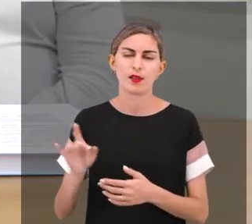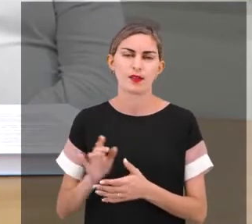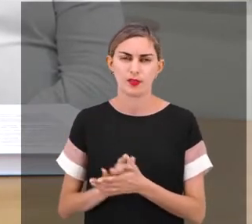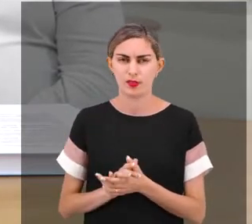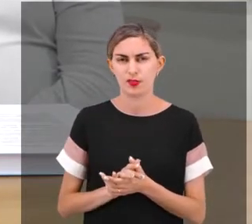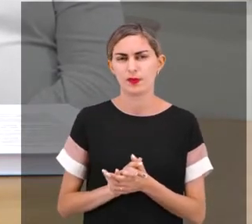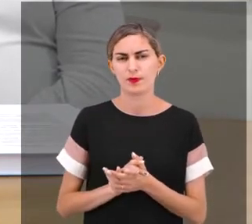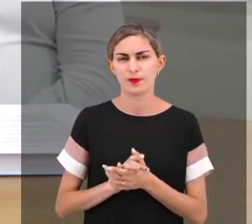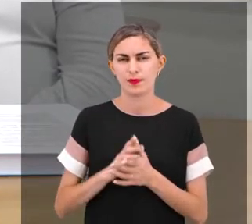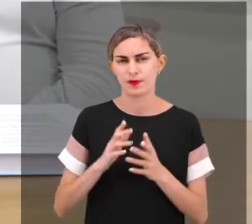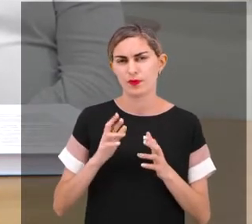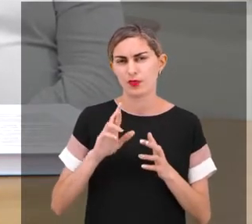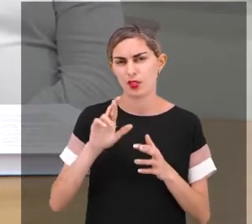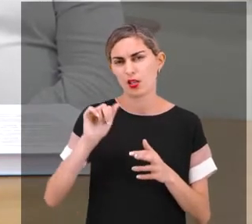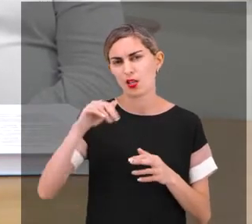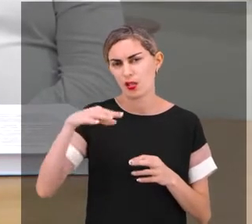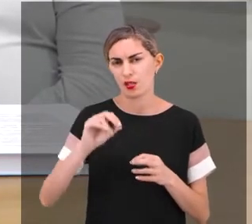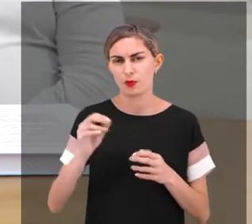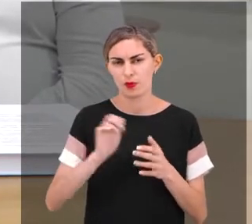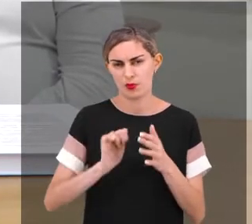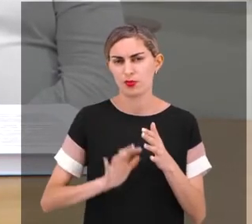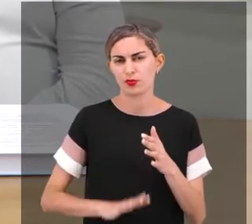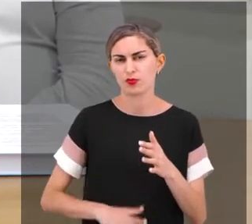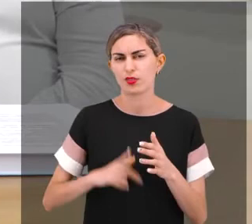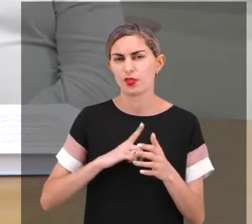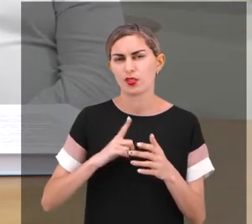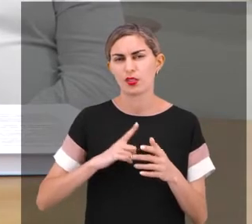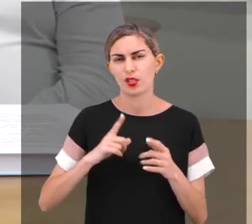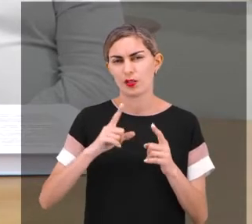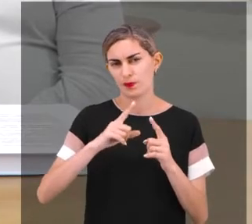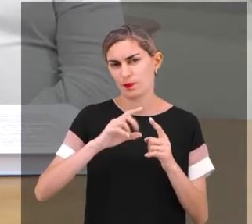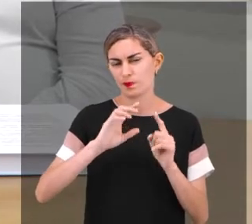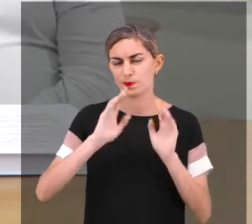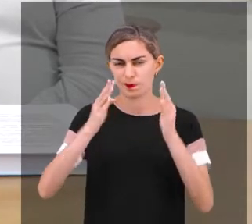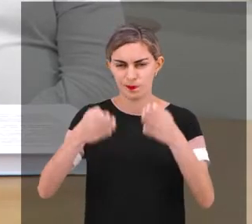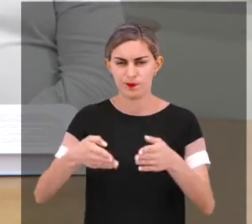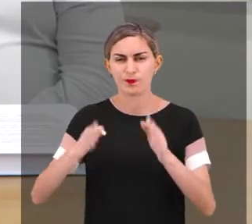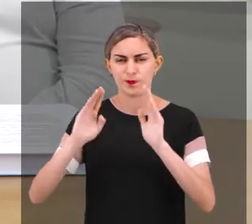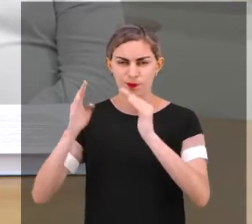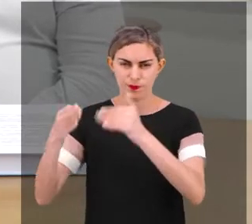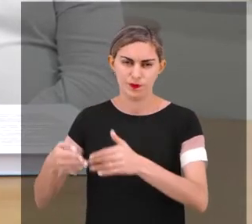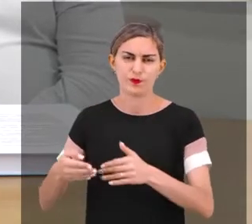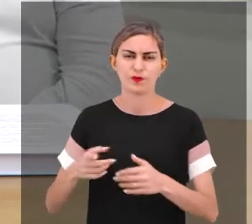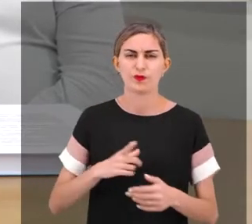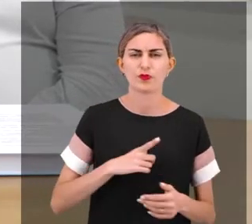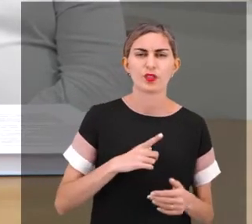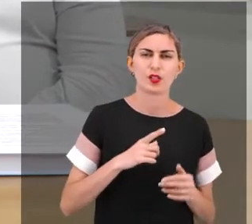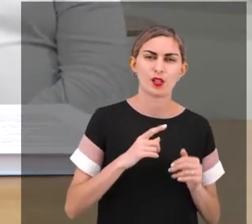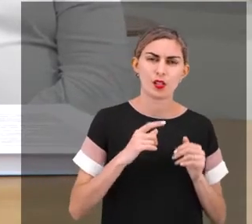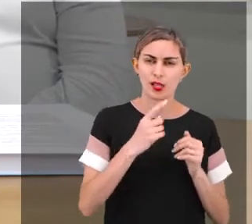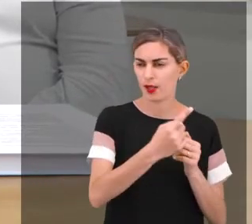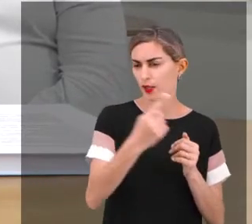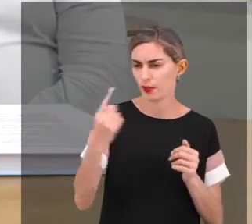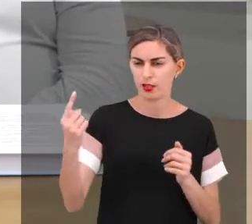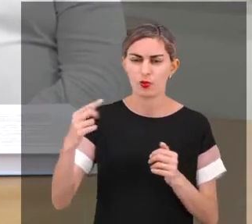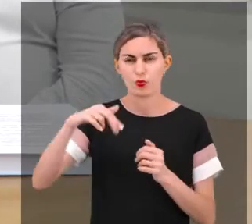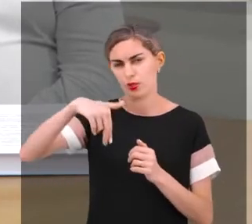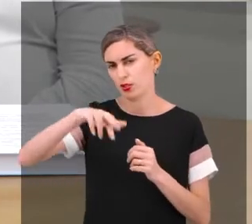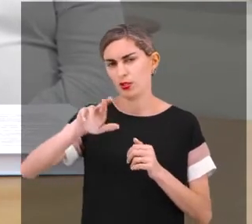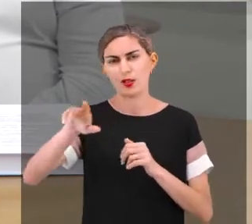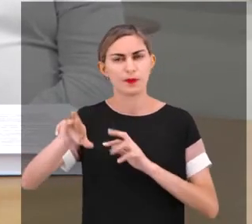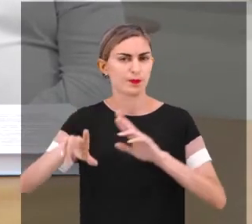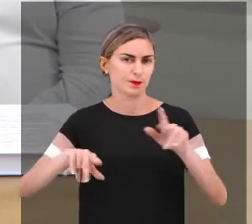como o Luiz falou, né, em cada ramo de atividade, vai ter uma denominação para alguma. Né? No portuário existe uma, no aquaviário, a